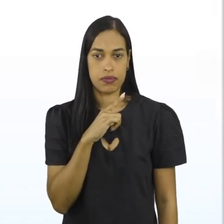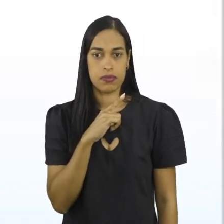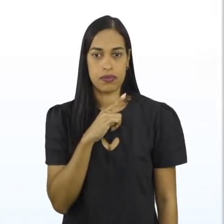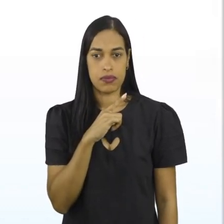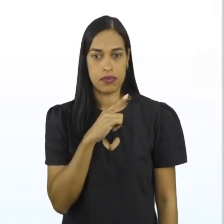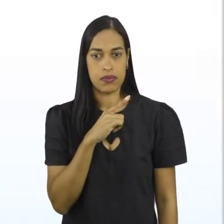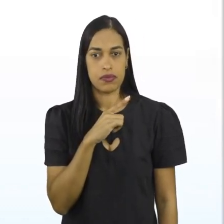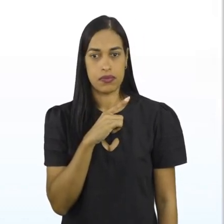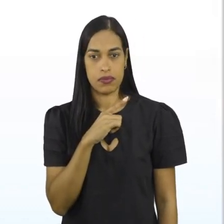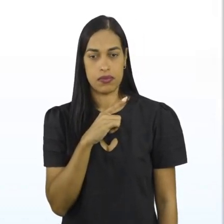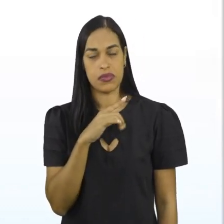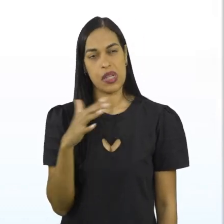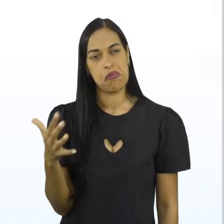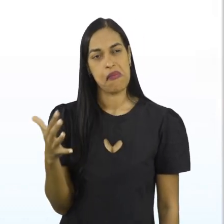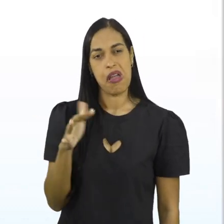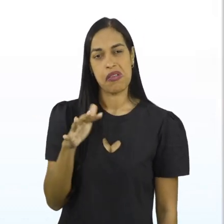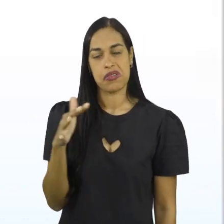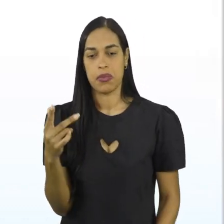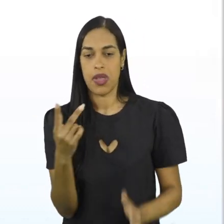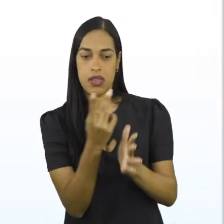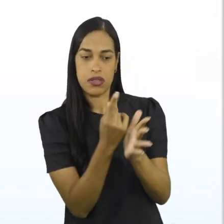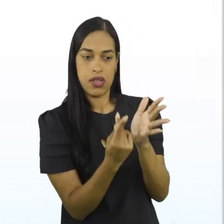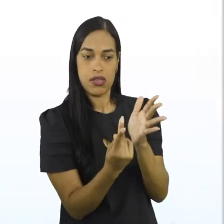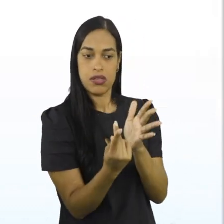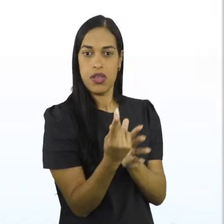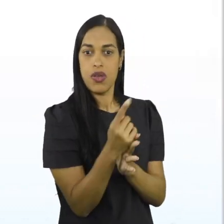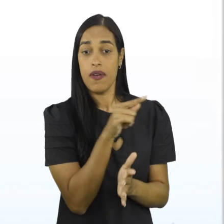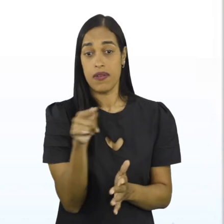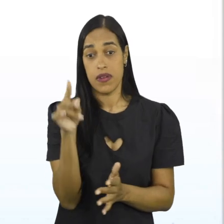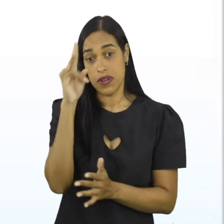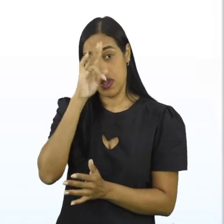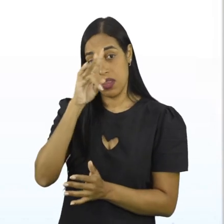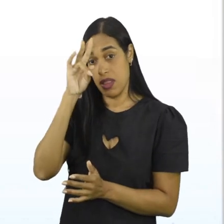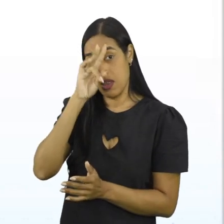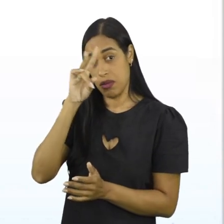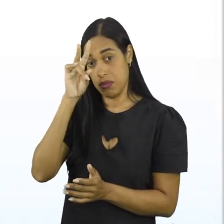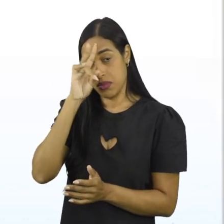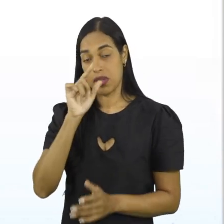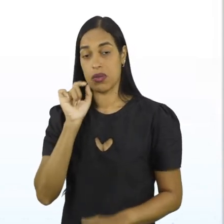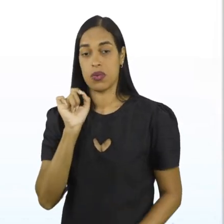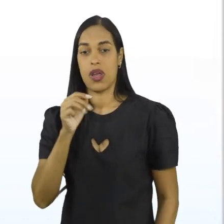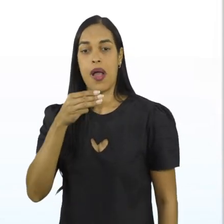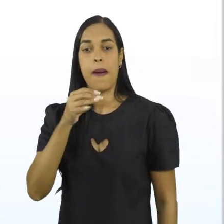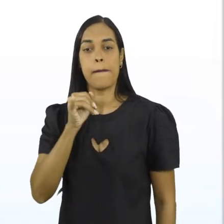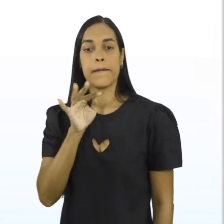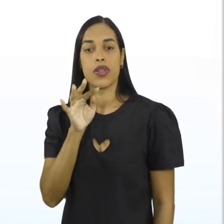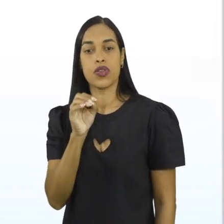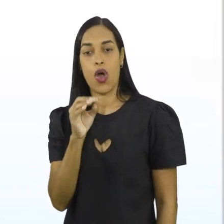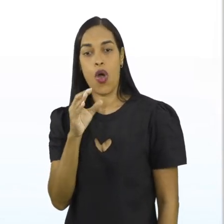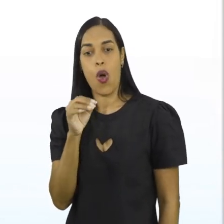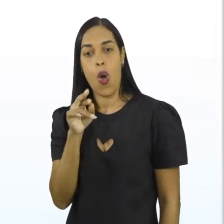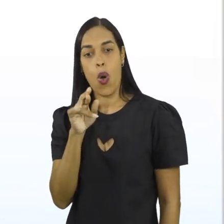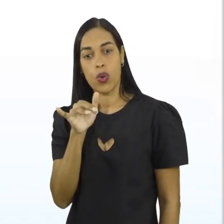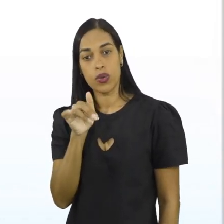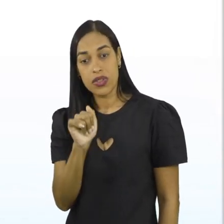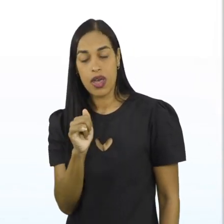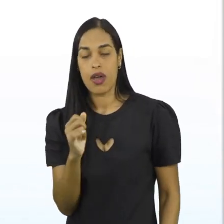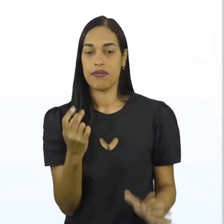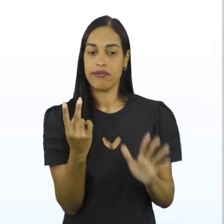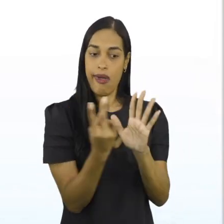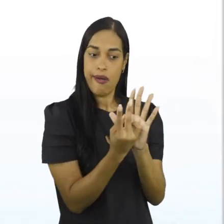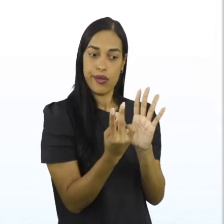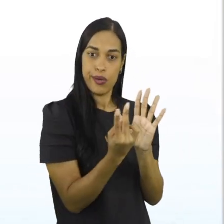A mitocôndria vai ter mais ou menos esse desenho. Aí o que é que eu quero que você lembre? Olhe, que a mitocôndria, ela é uma das duas